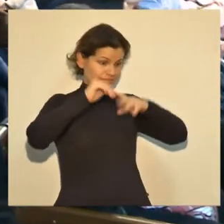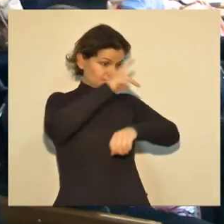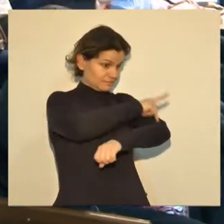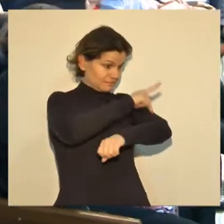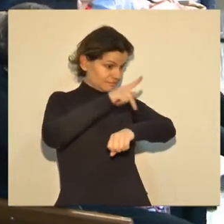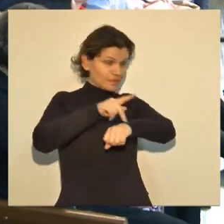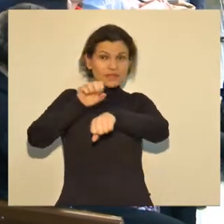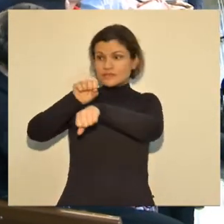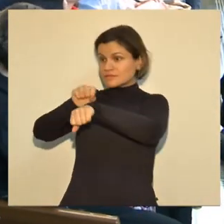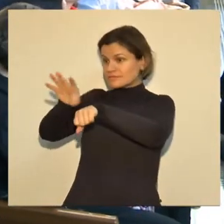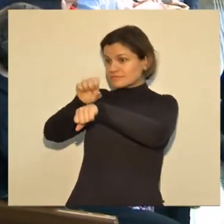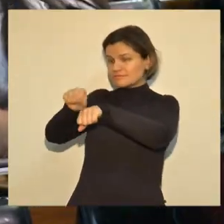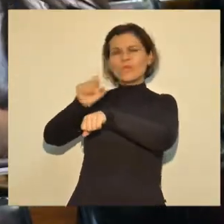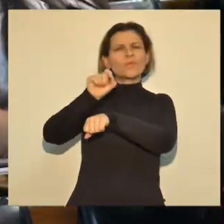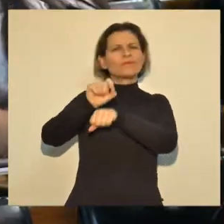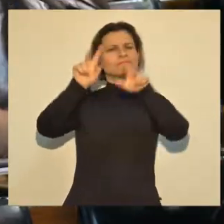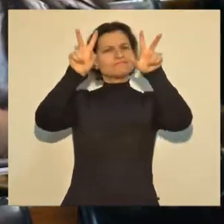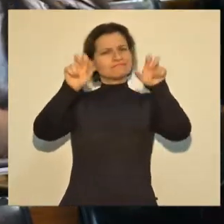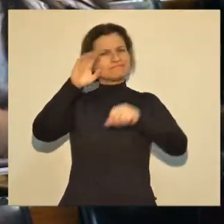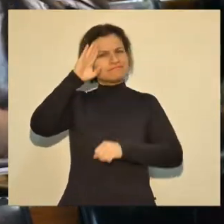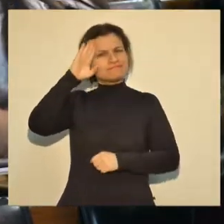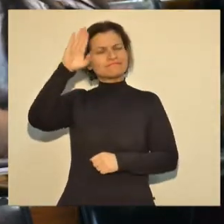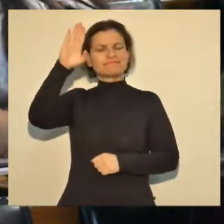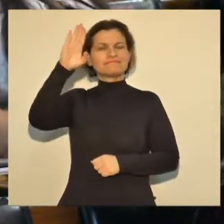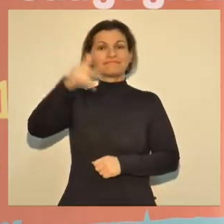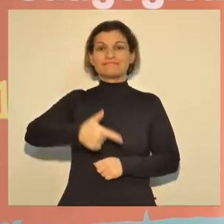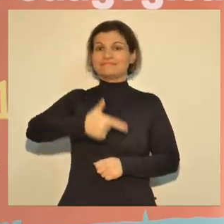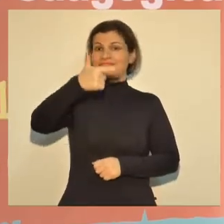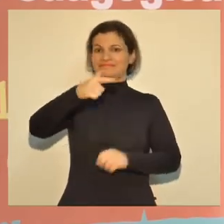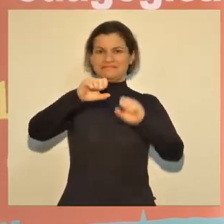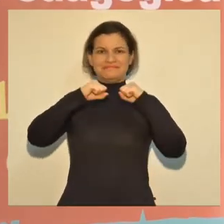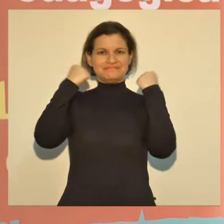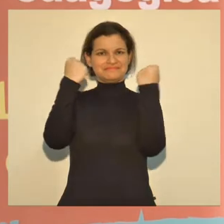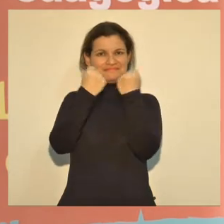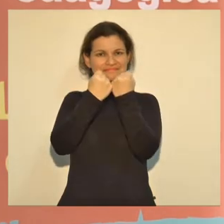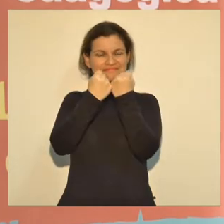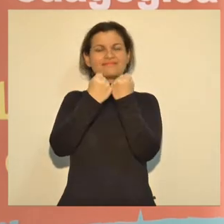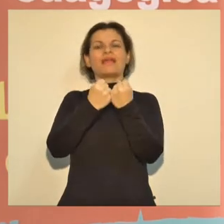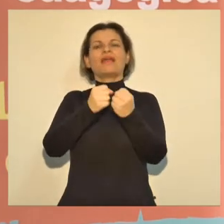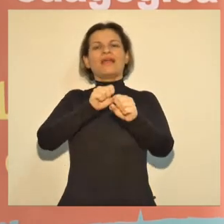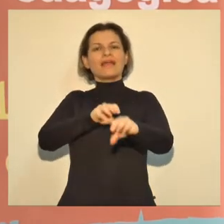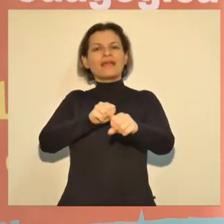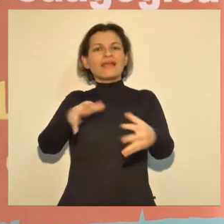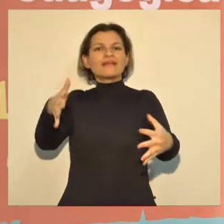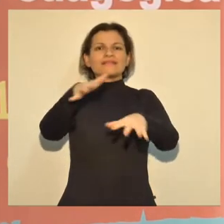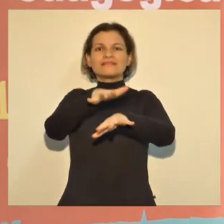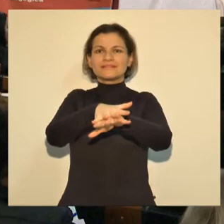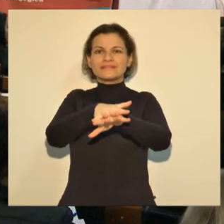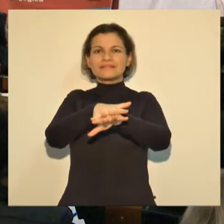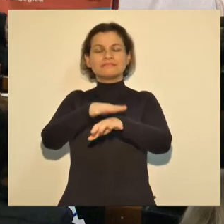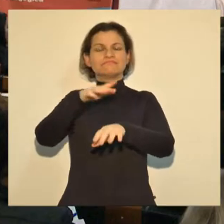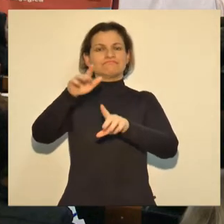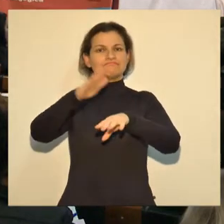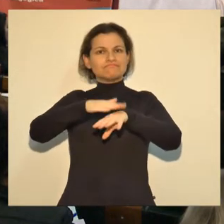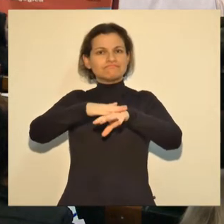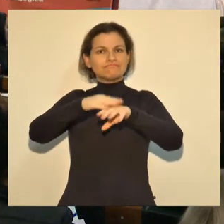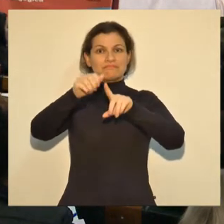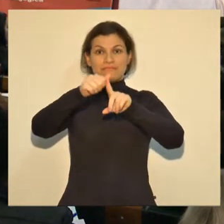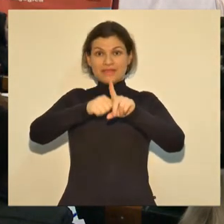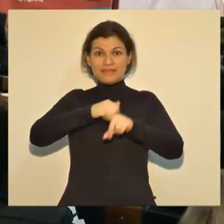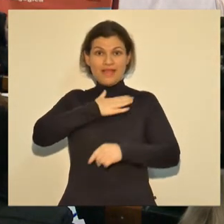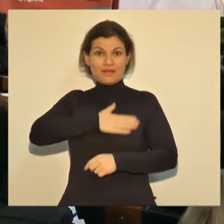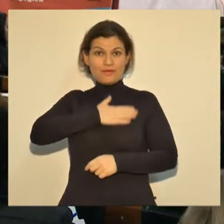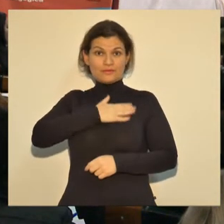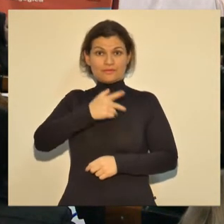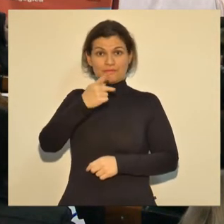Práticas pedagógicas e docência foram temas centrais do segundo simpósio de educação inclusiva, realizado em agosto